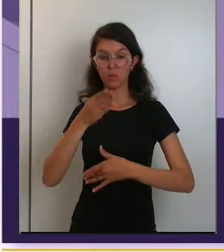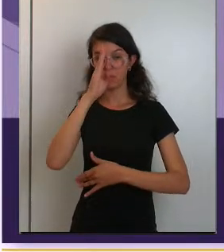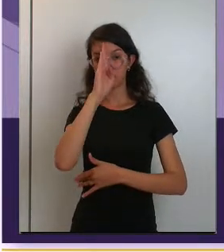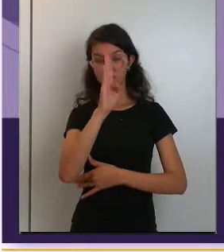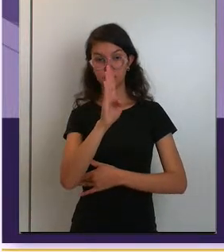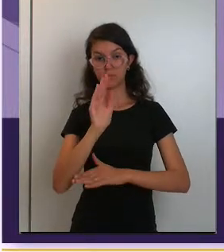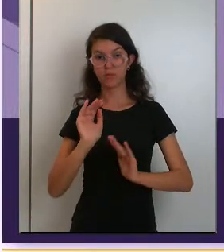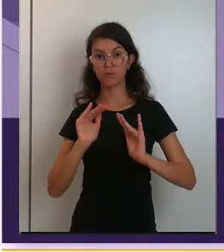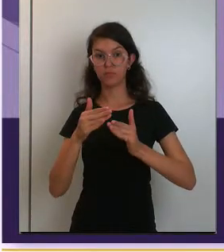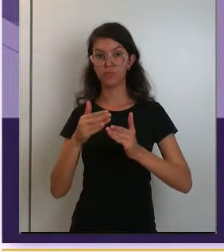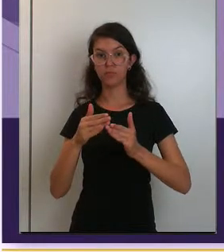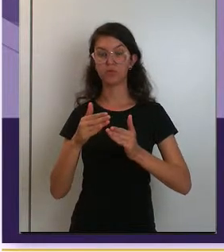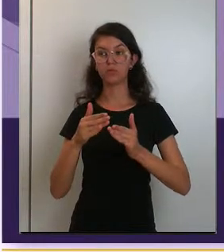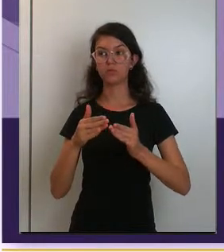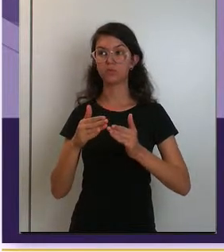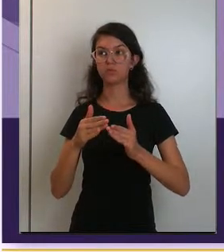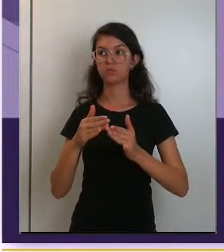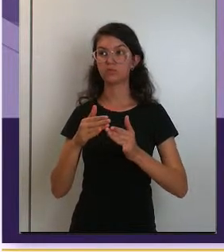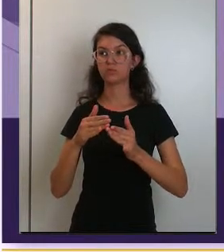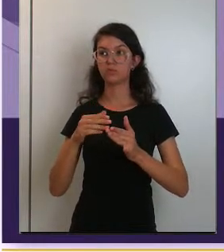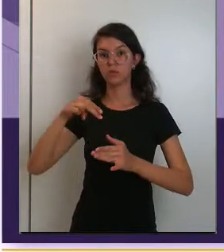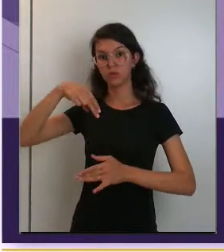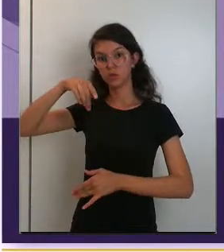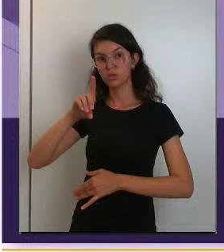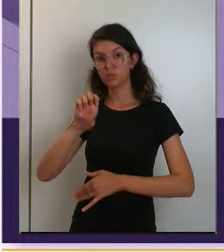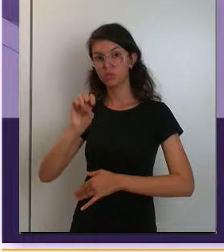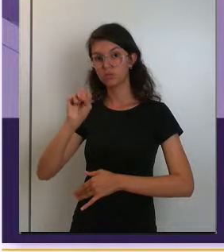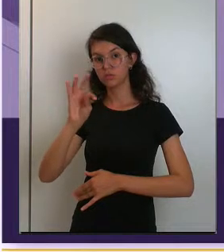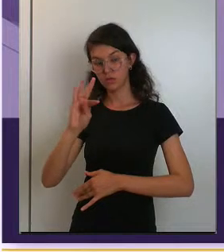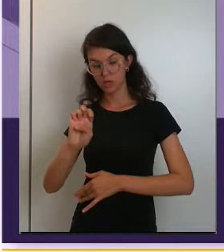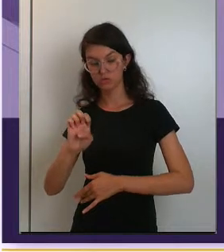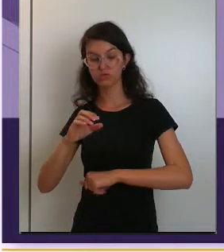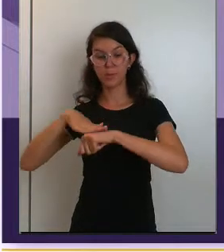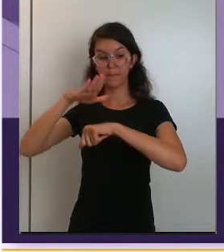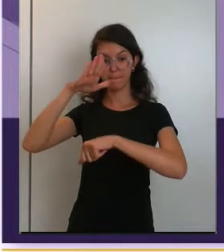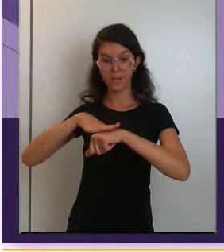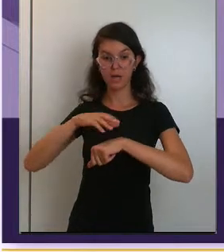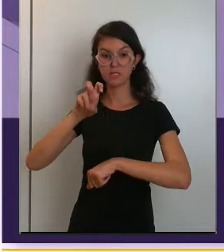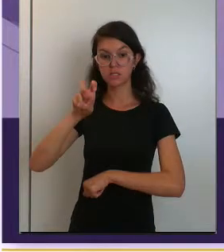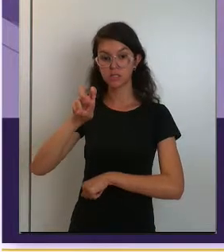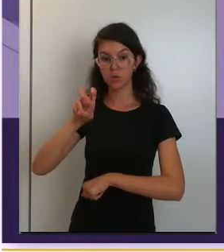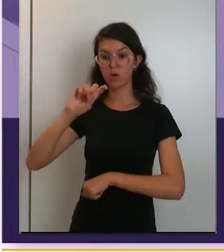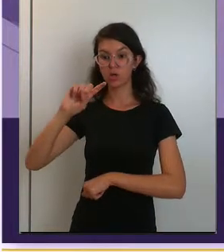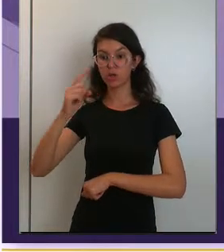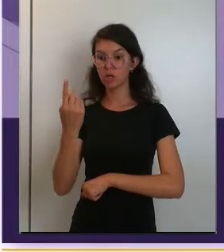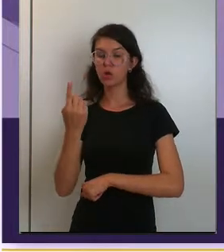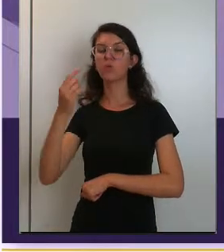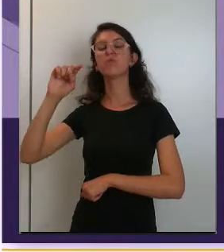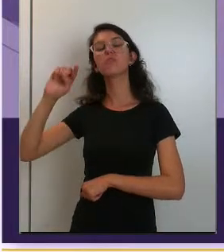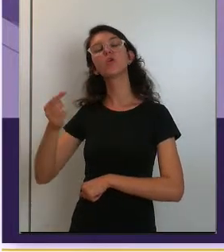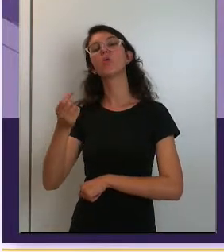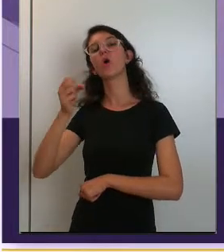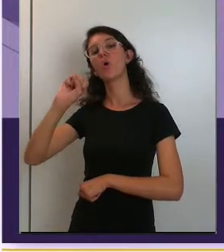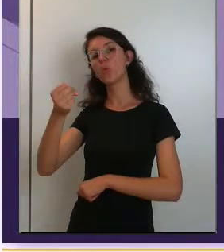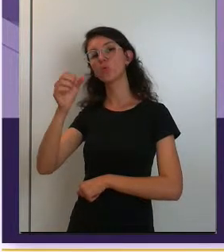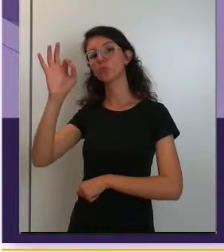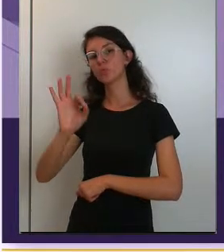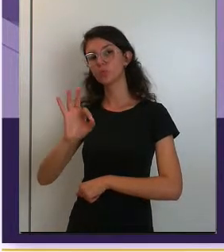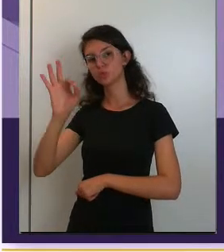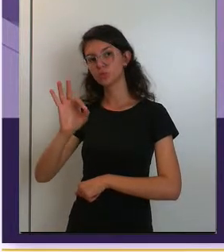aí uma inversão, né, a região nordeste com a maior prevalência, 51,8%, e a região